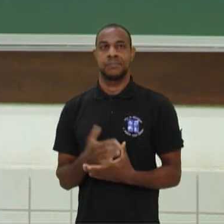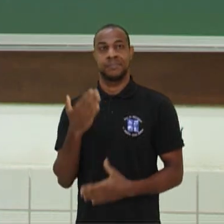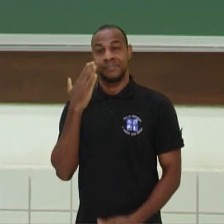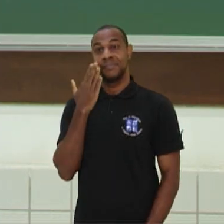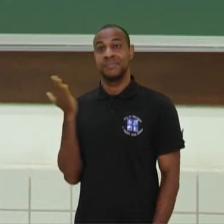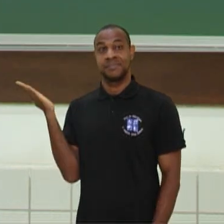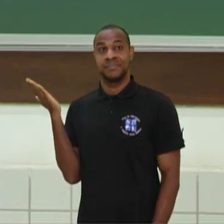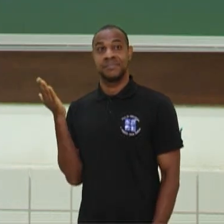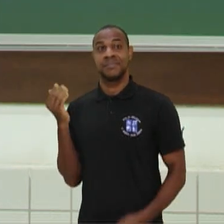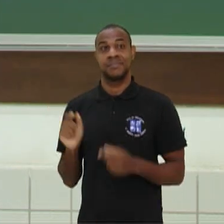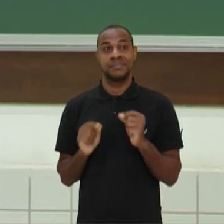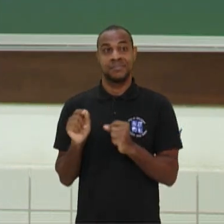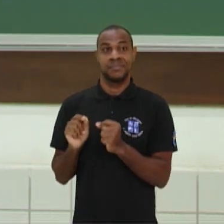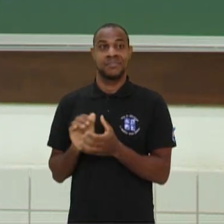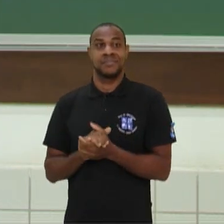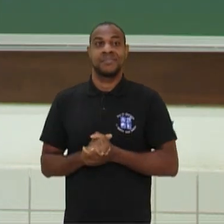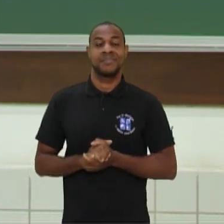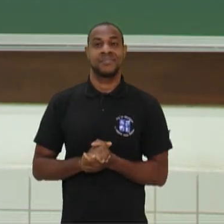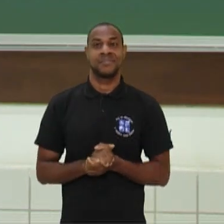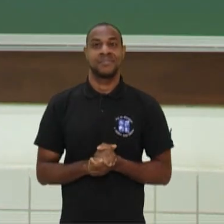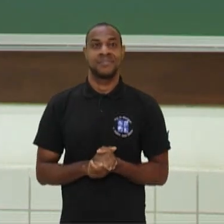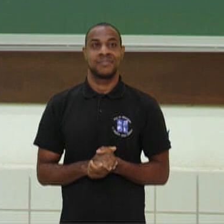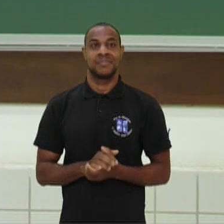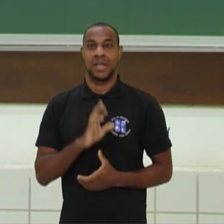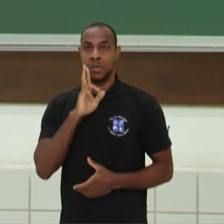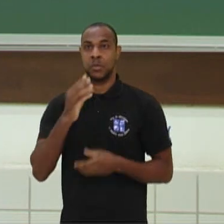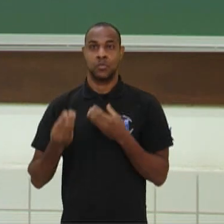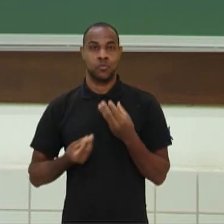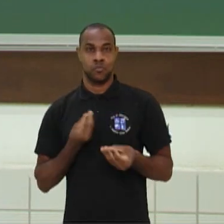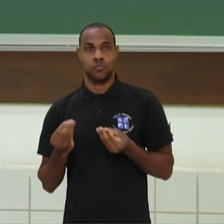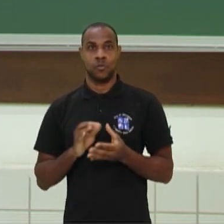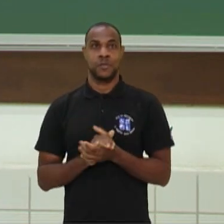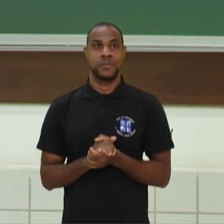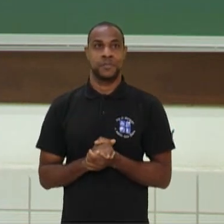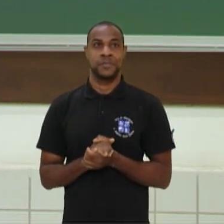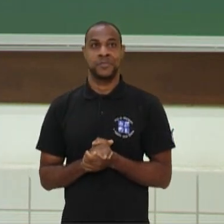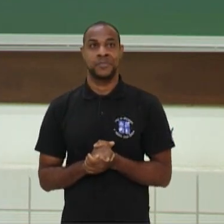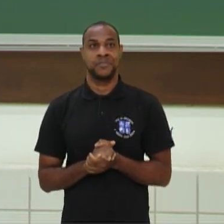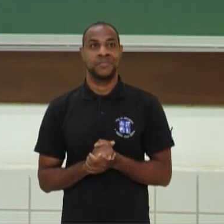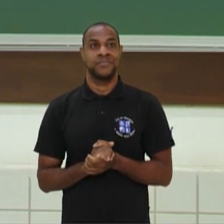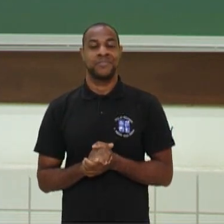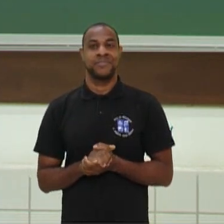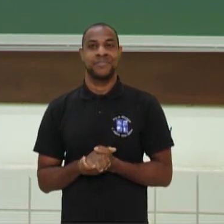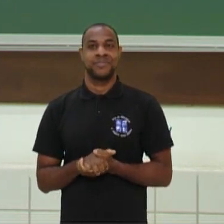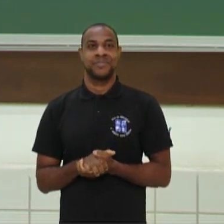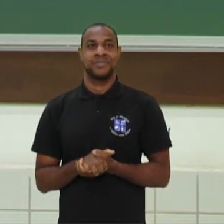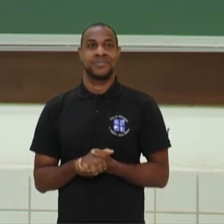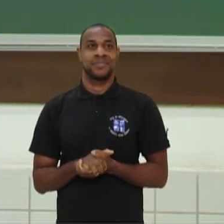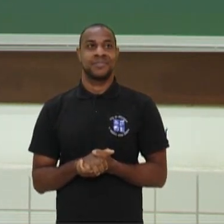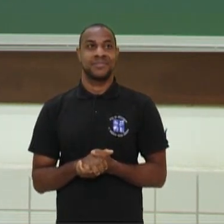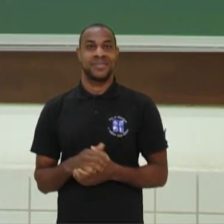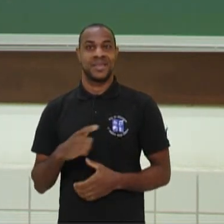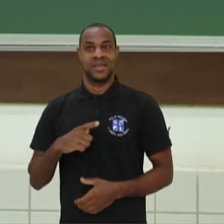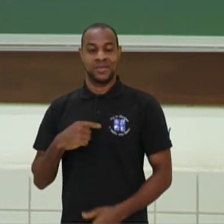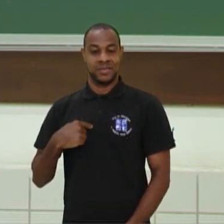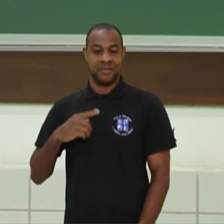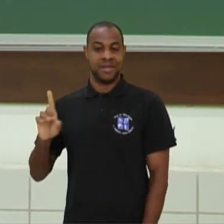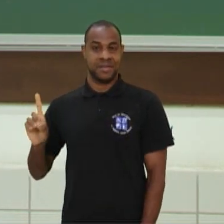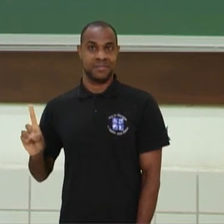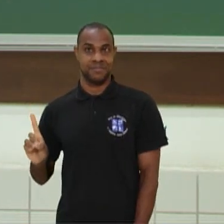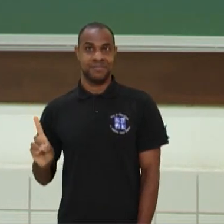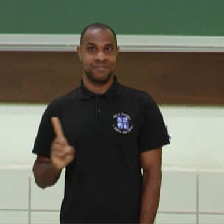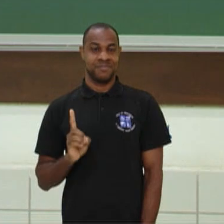Observem, pessoal, que as I was leaving with the groceries, the cashier ran up to me. Quando estava